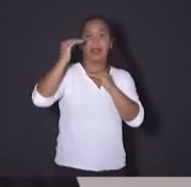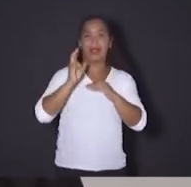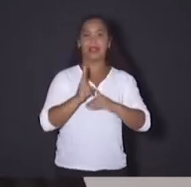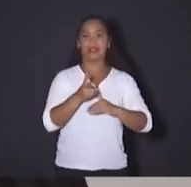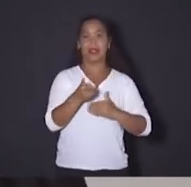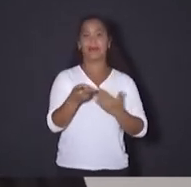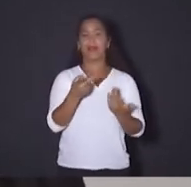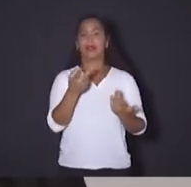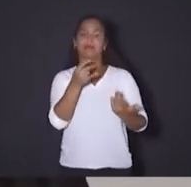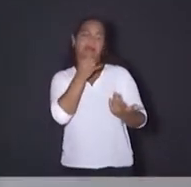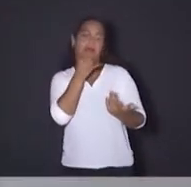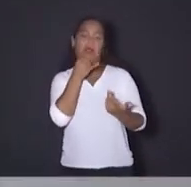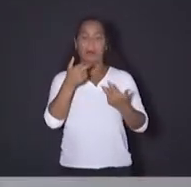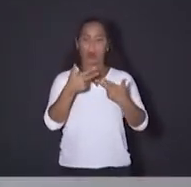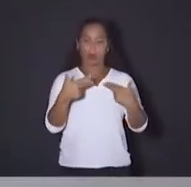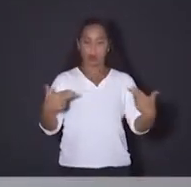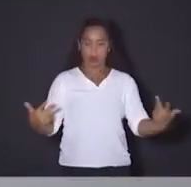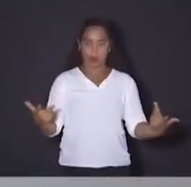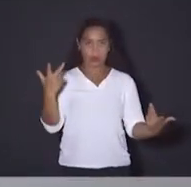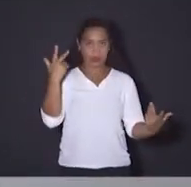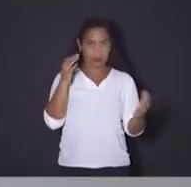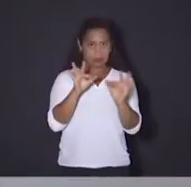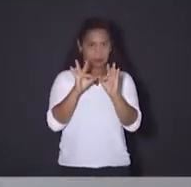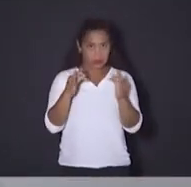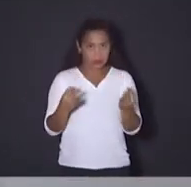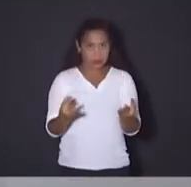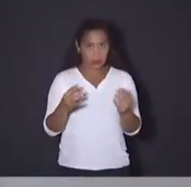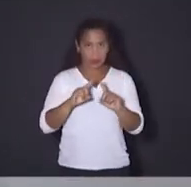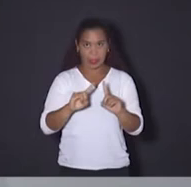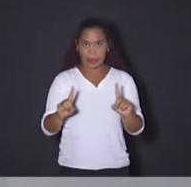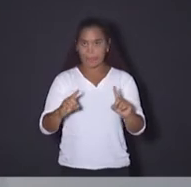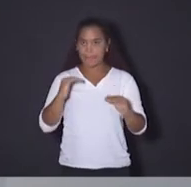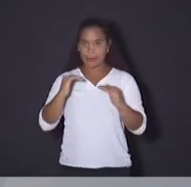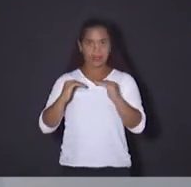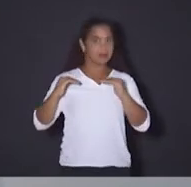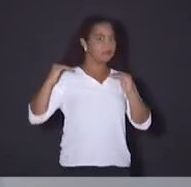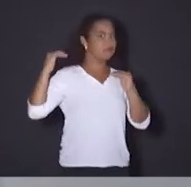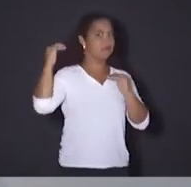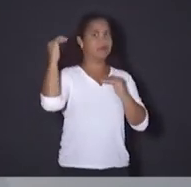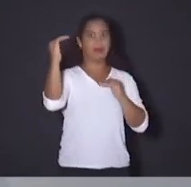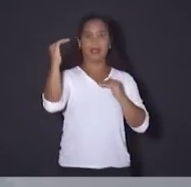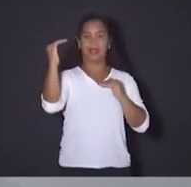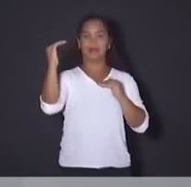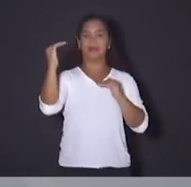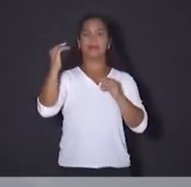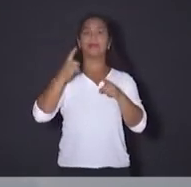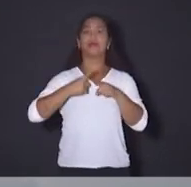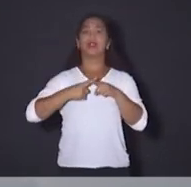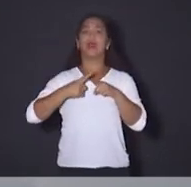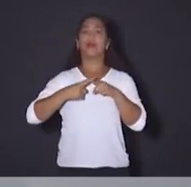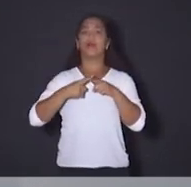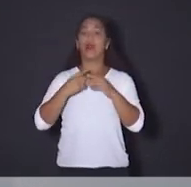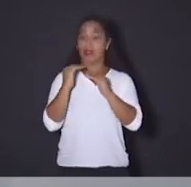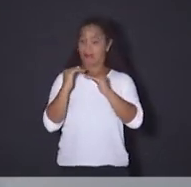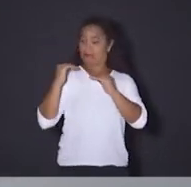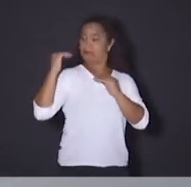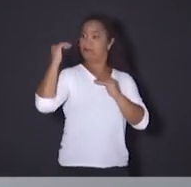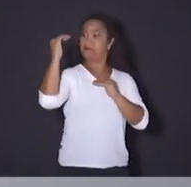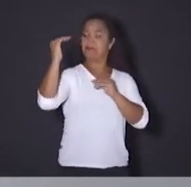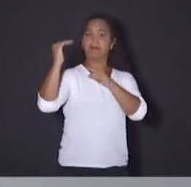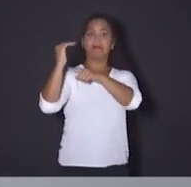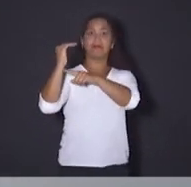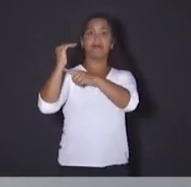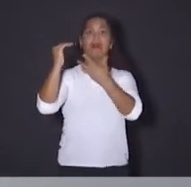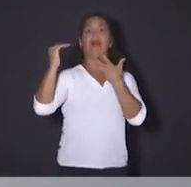questões cotidianas estarrecedores né ajustei um vício porque o que o extraordinário comove mais porque